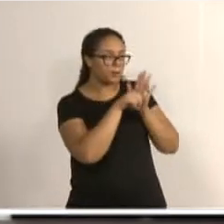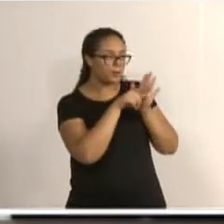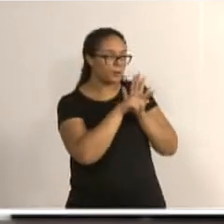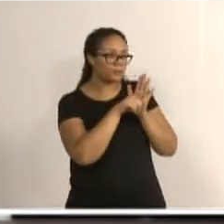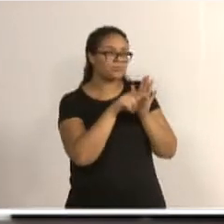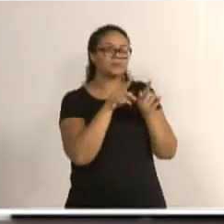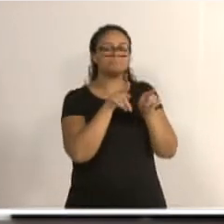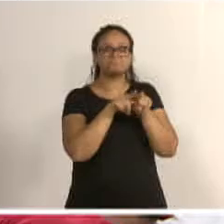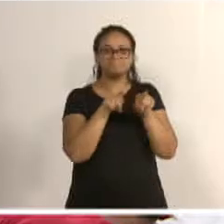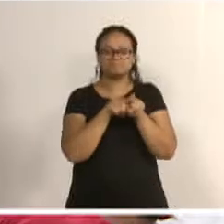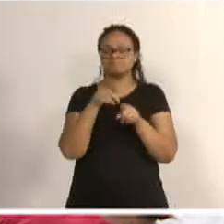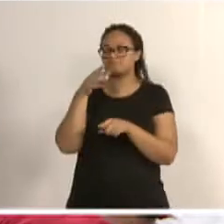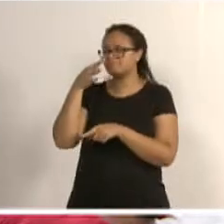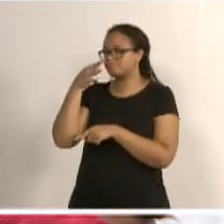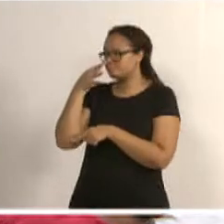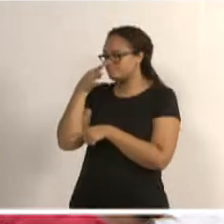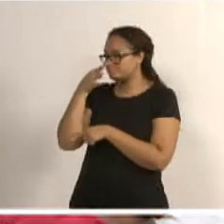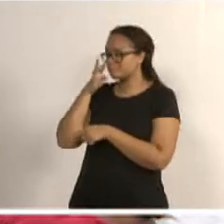resposta. Obrigado.